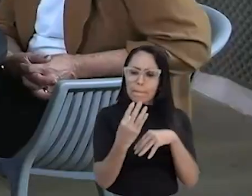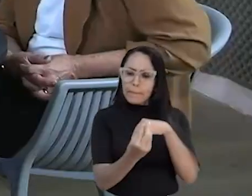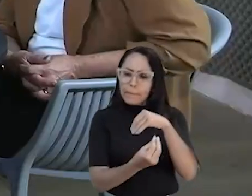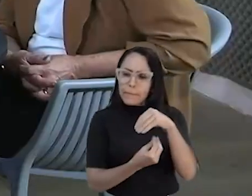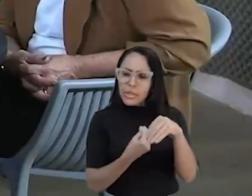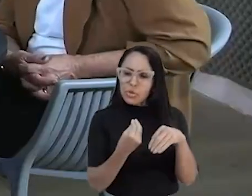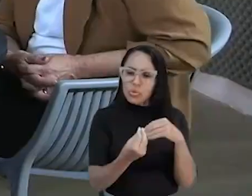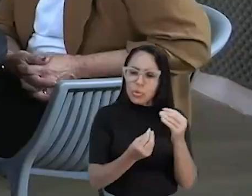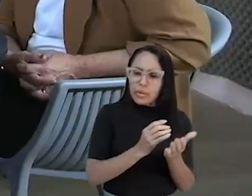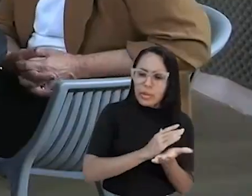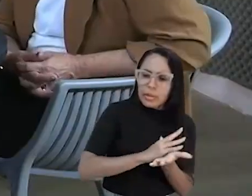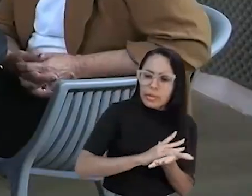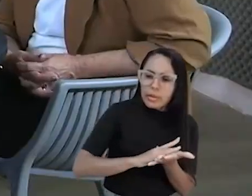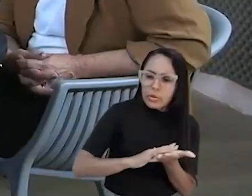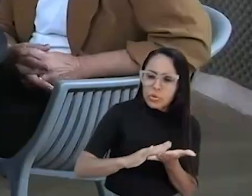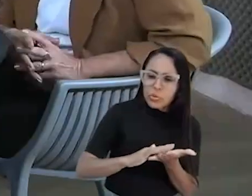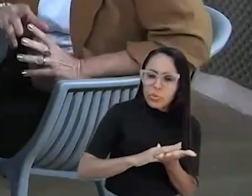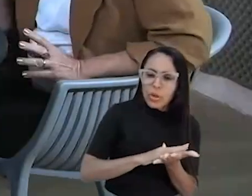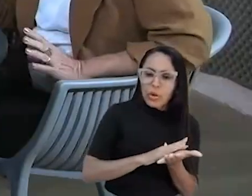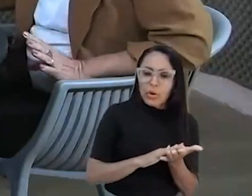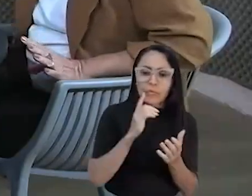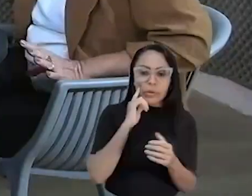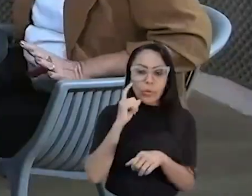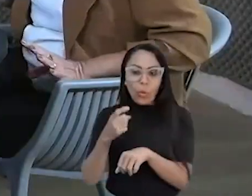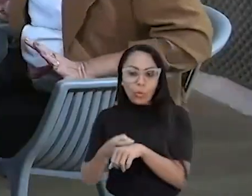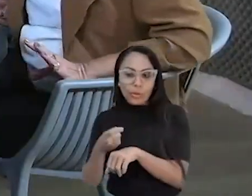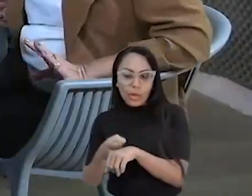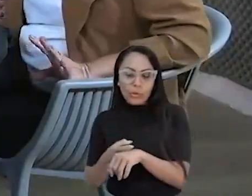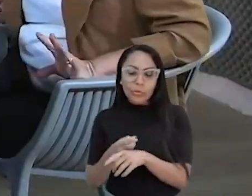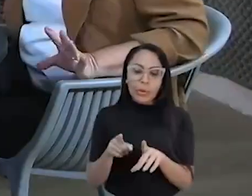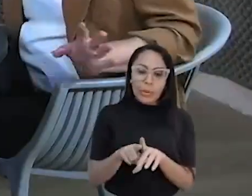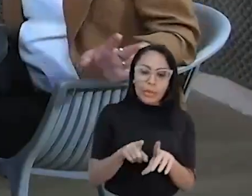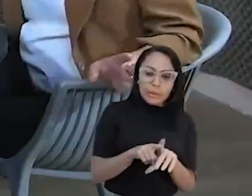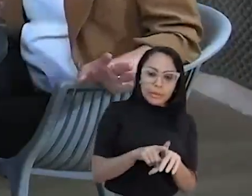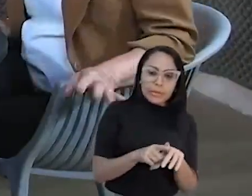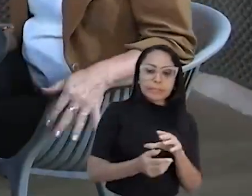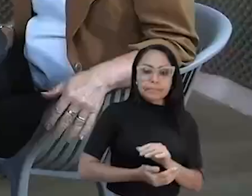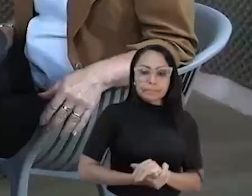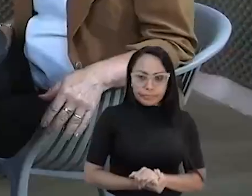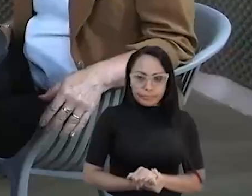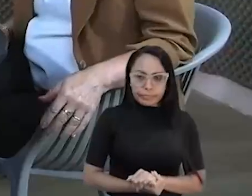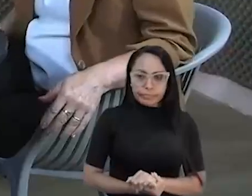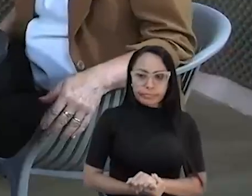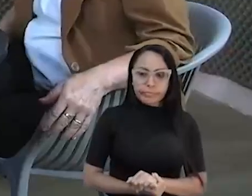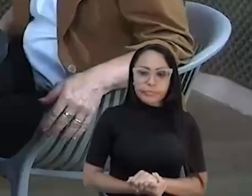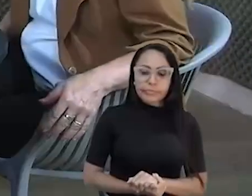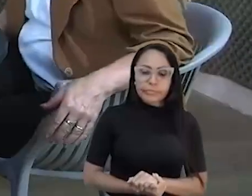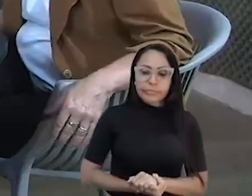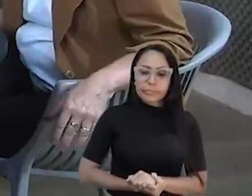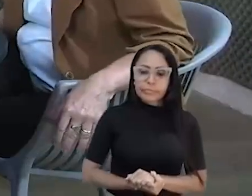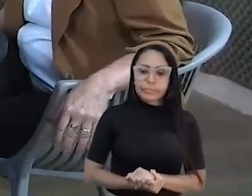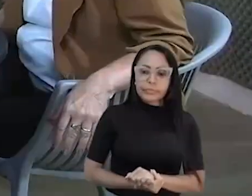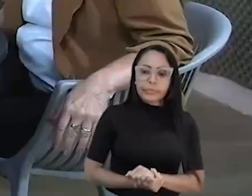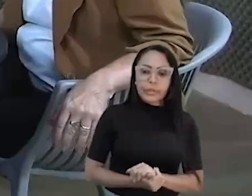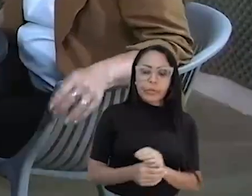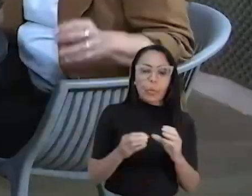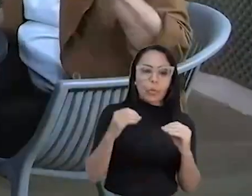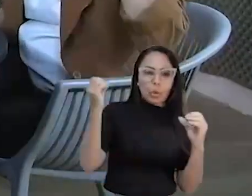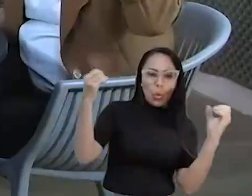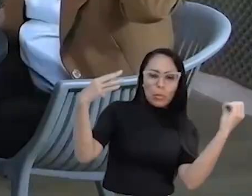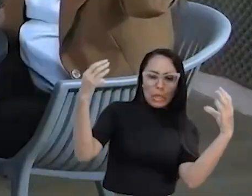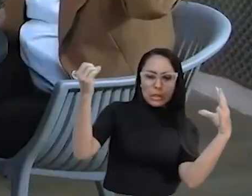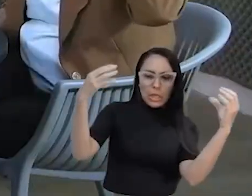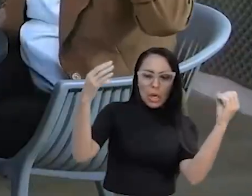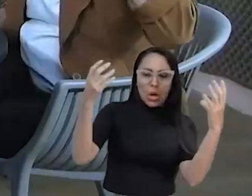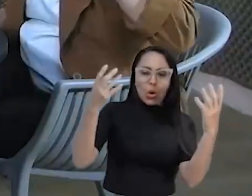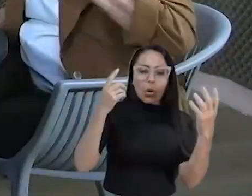Porque aí você vê o vidro no concreto. Meu negócio é o sal grosso. Adorei a história do sal grosso. Vê o vidro com muita iluminação, né?